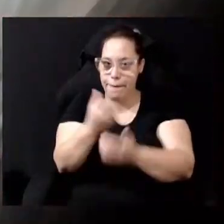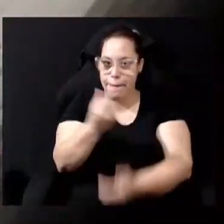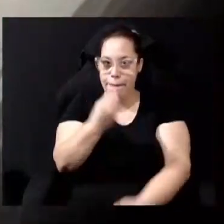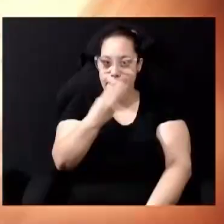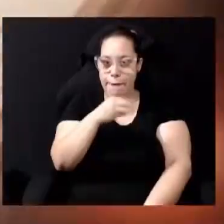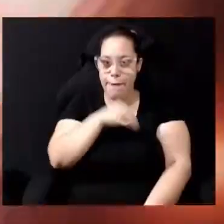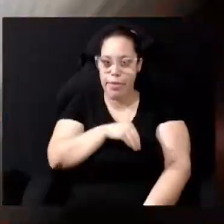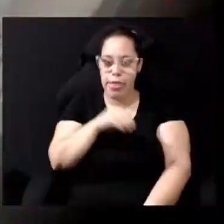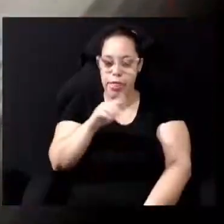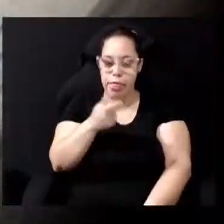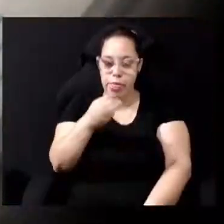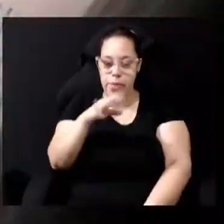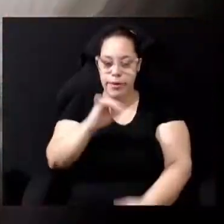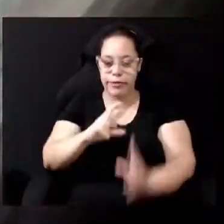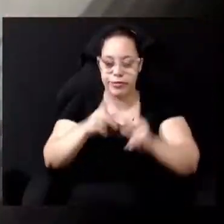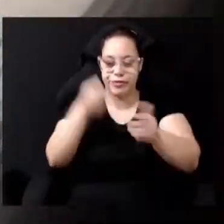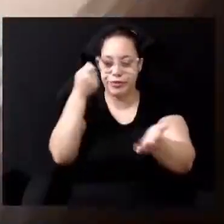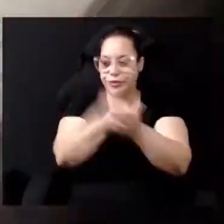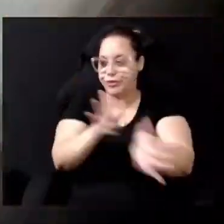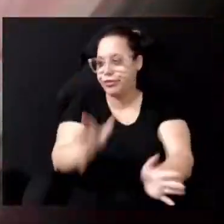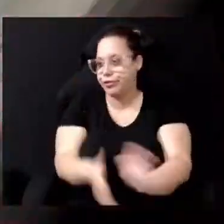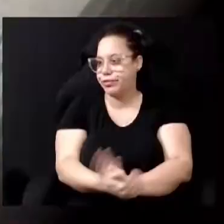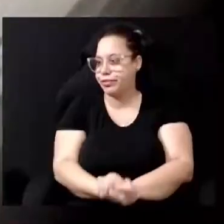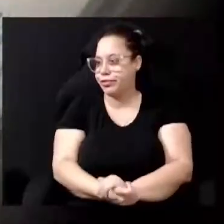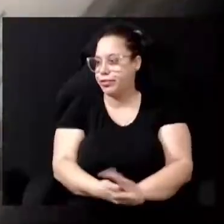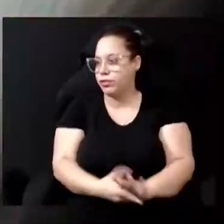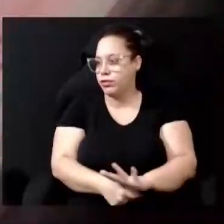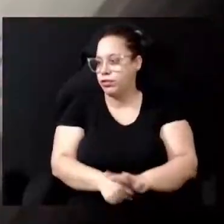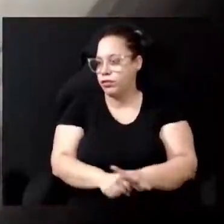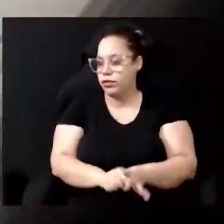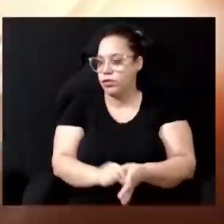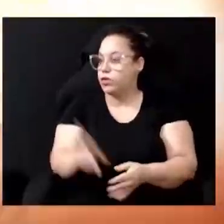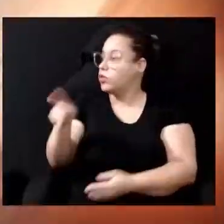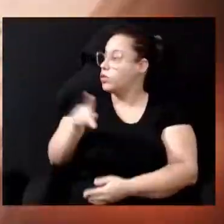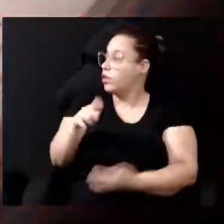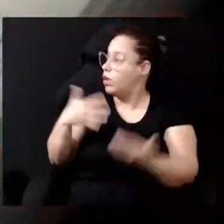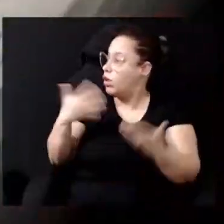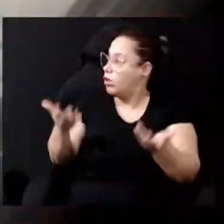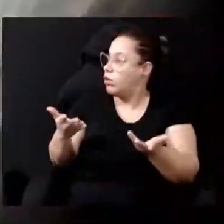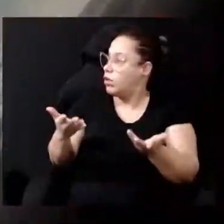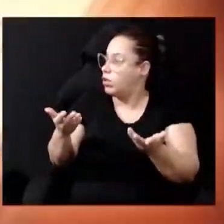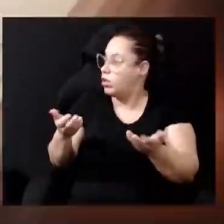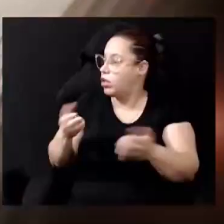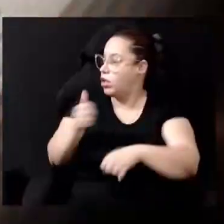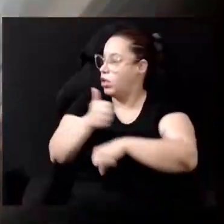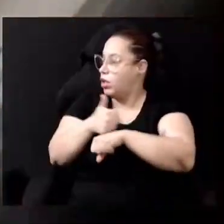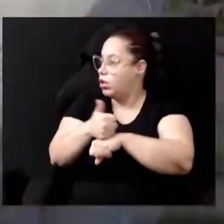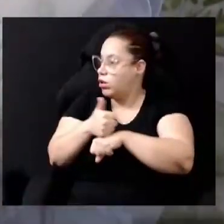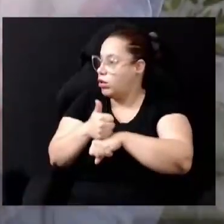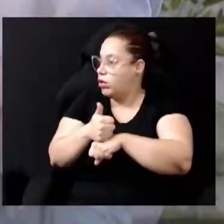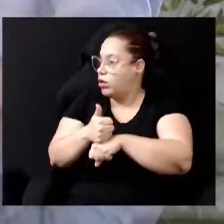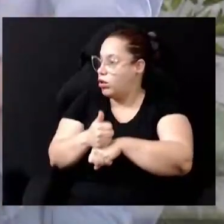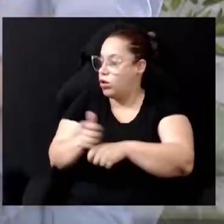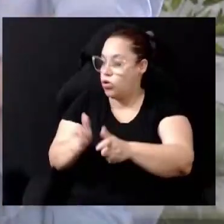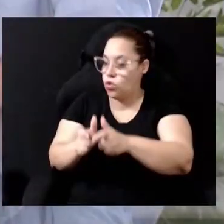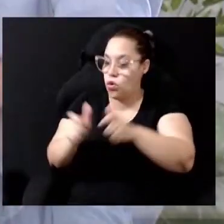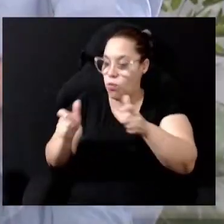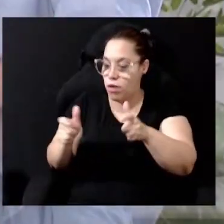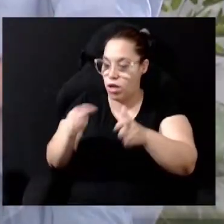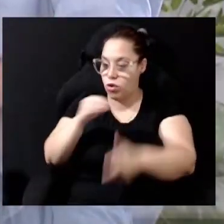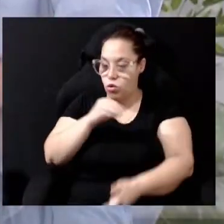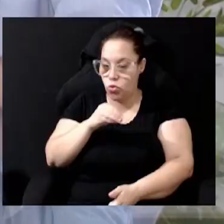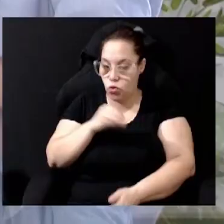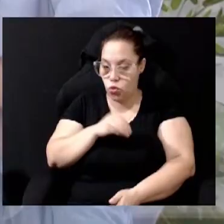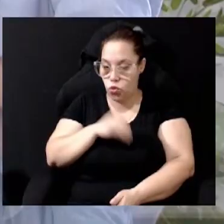sobre aquilo que está sendo pago. Então sim, ele tem direito. Professor, no caso em que o colaborador tenha recebido um aumento salarial durante o ano, o